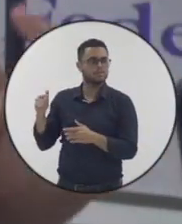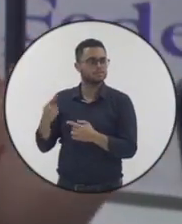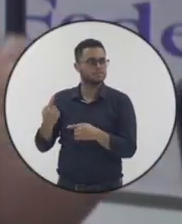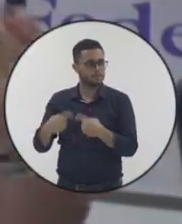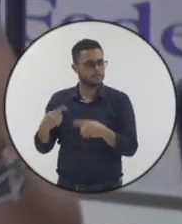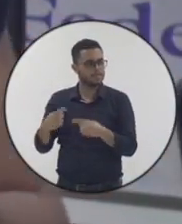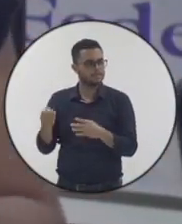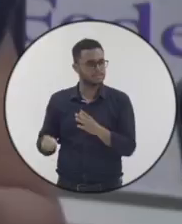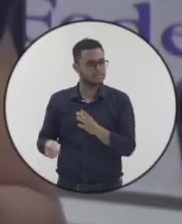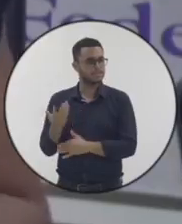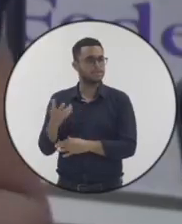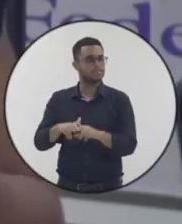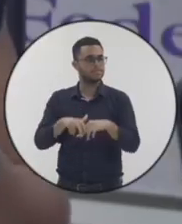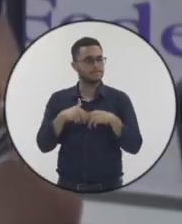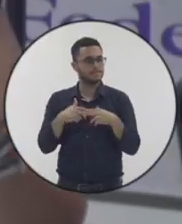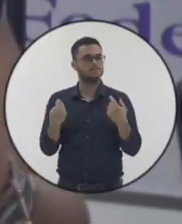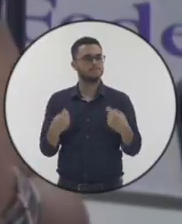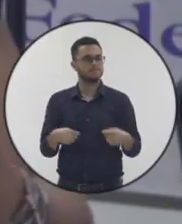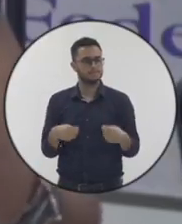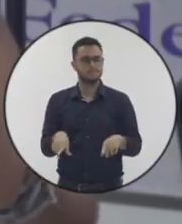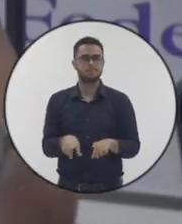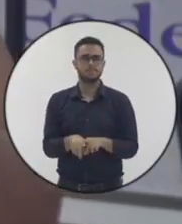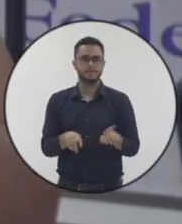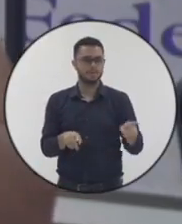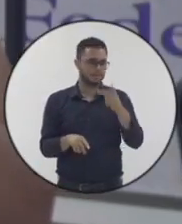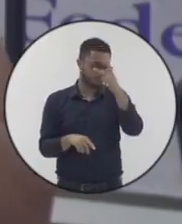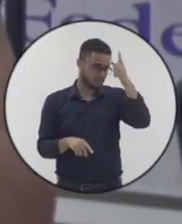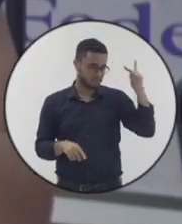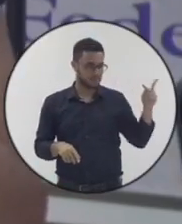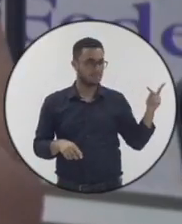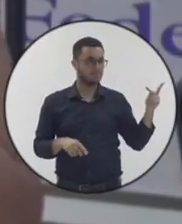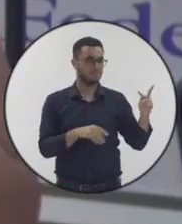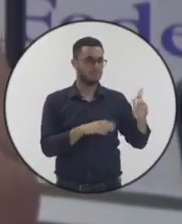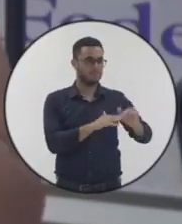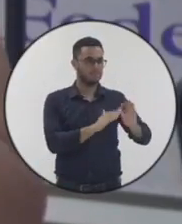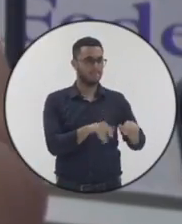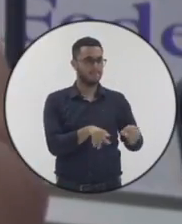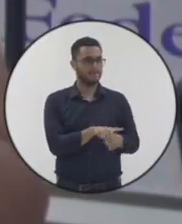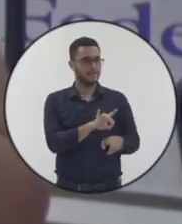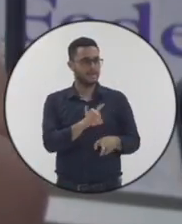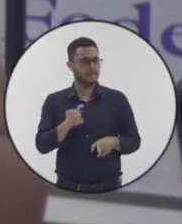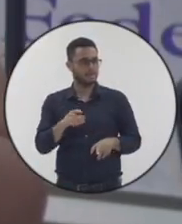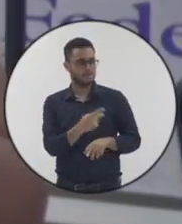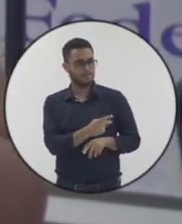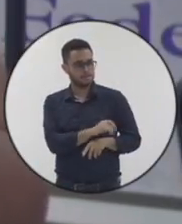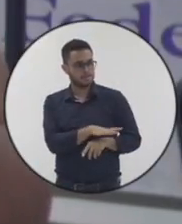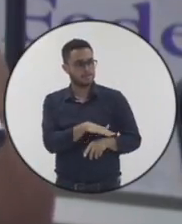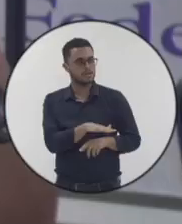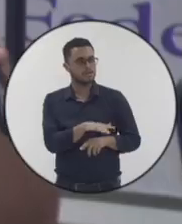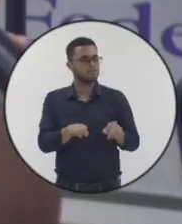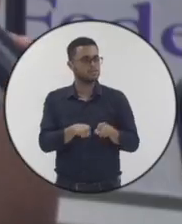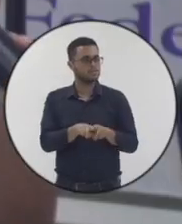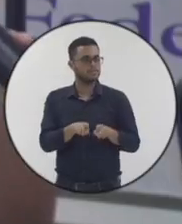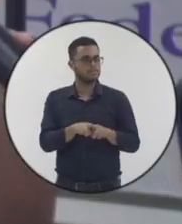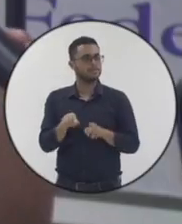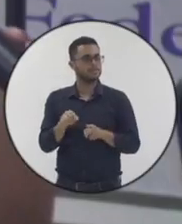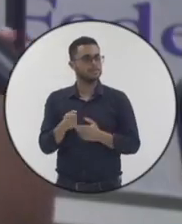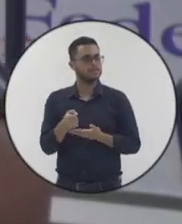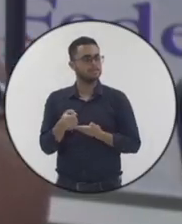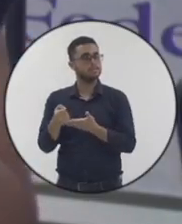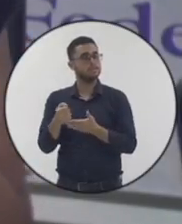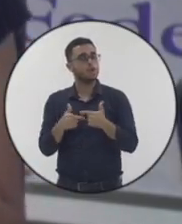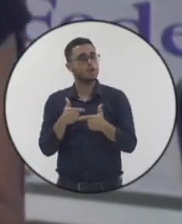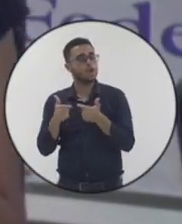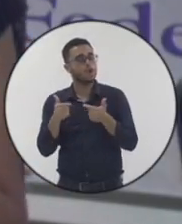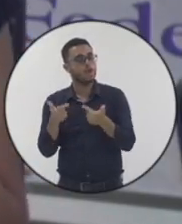acontecendo. E aí cabe também das pessoas enquanto profissionais. E aí cada um da sua área, não só da política de assistência, lutar para que isso aconteça.